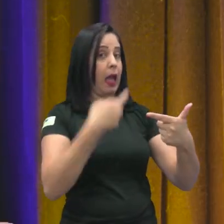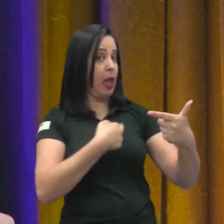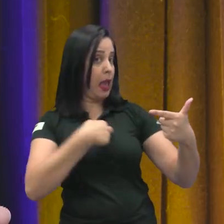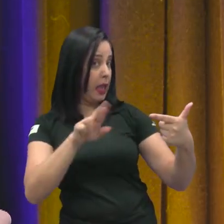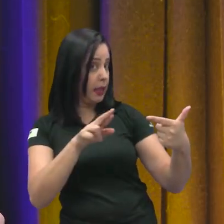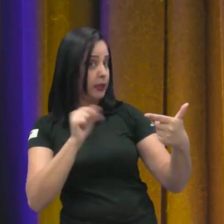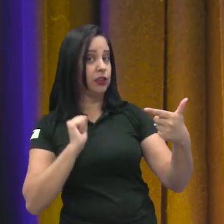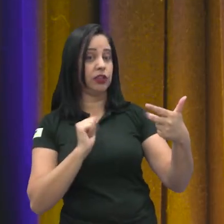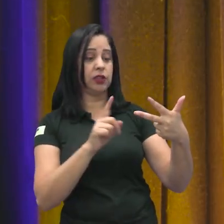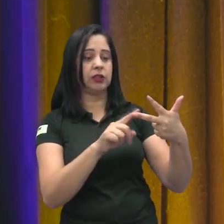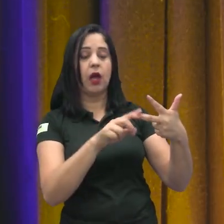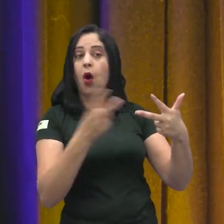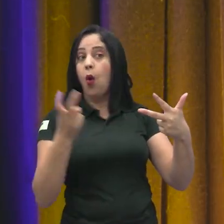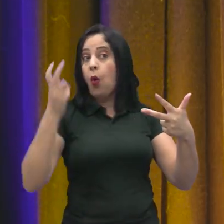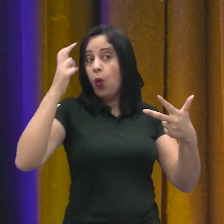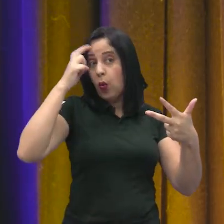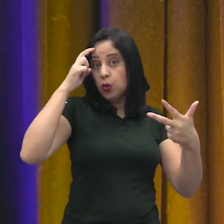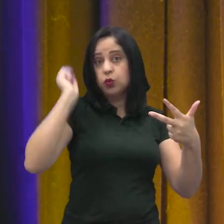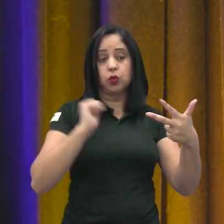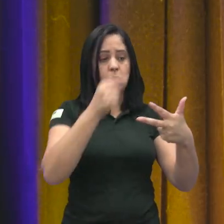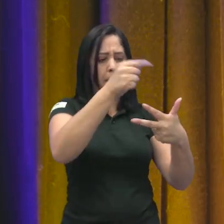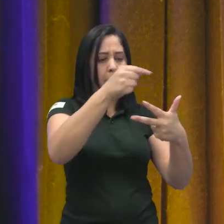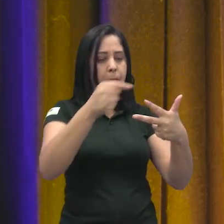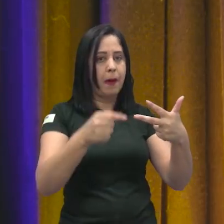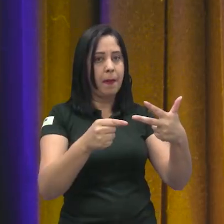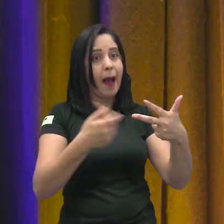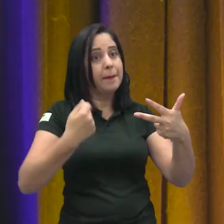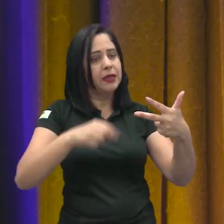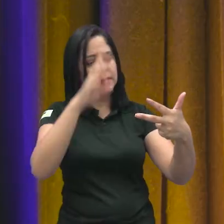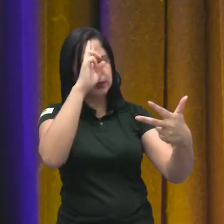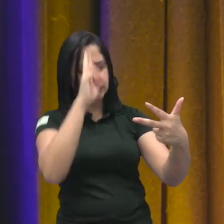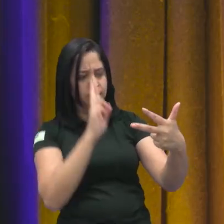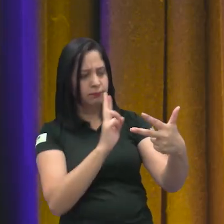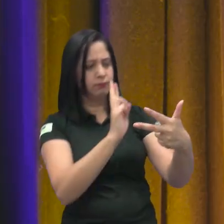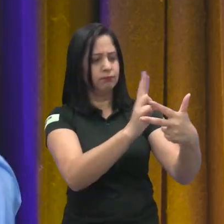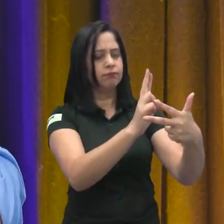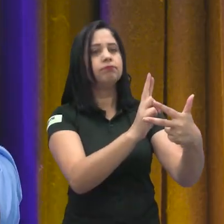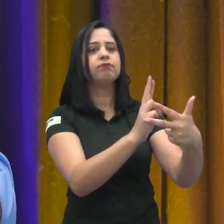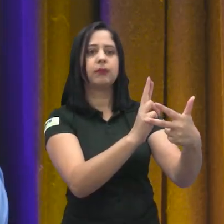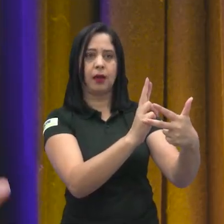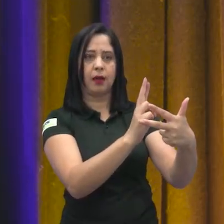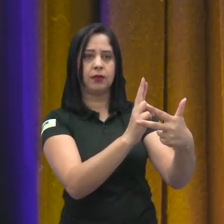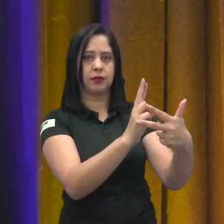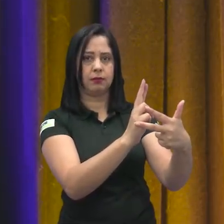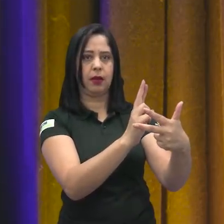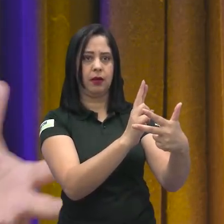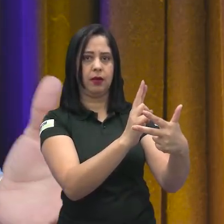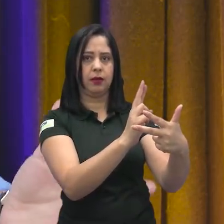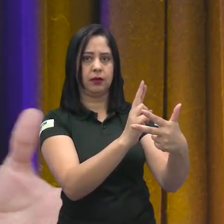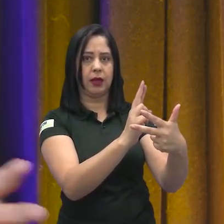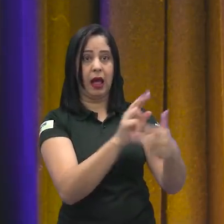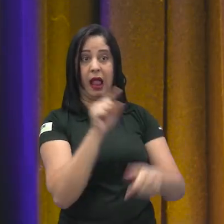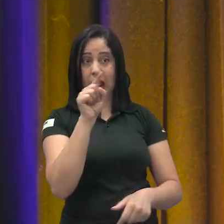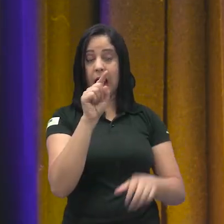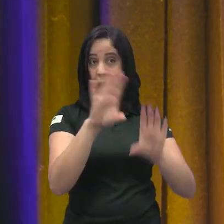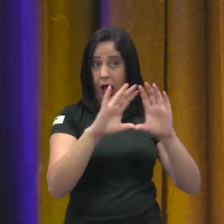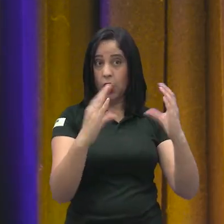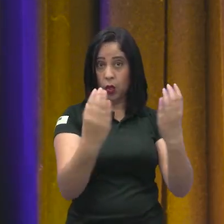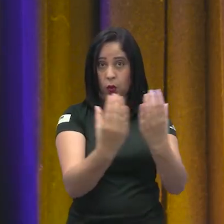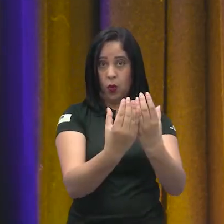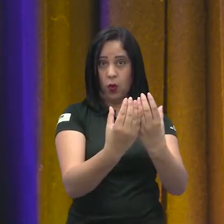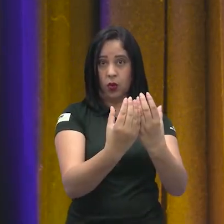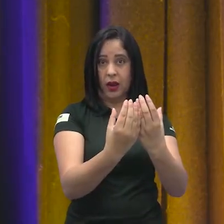religiosas, as questões culturais de fato, e você saber respeitar e trabalhar isso. Nesse congresso, por